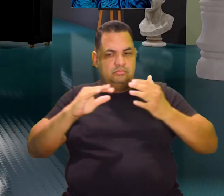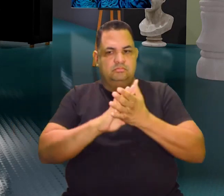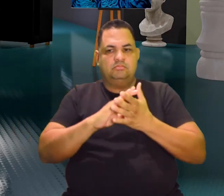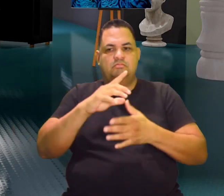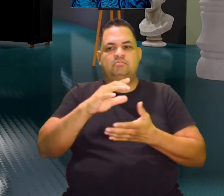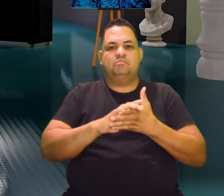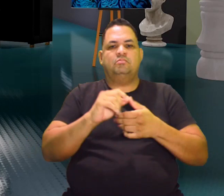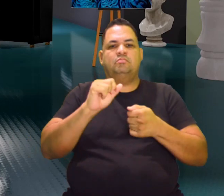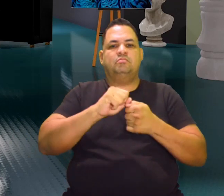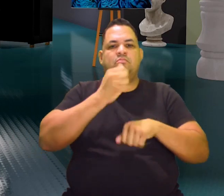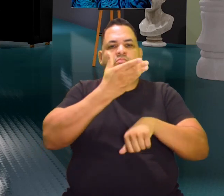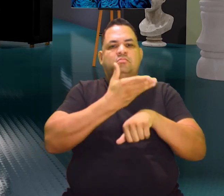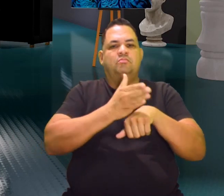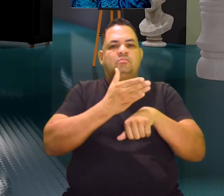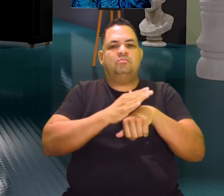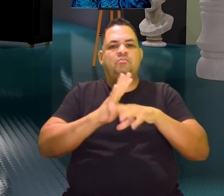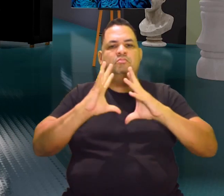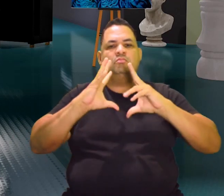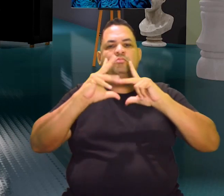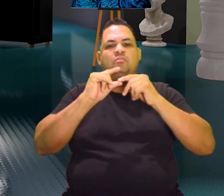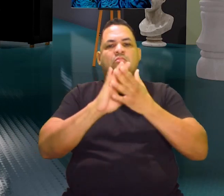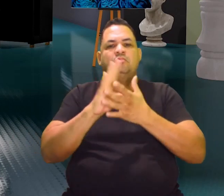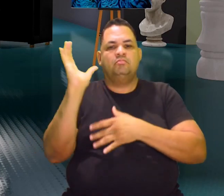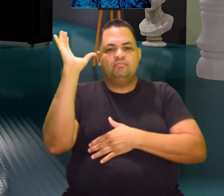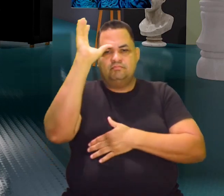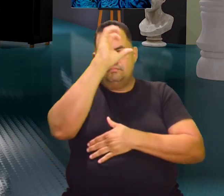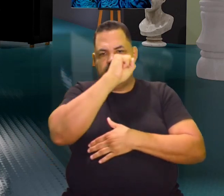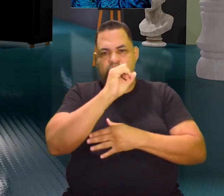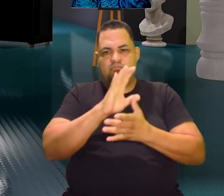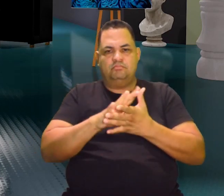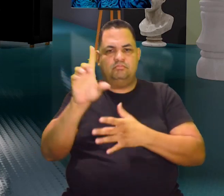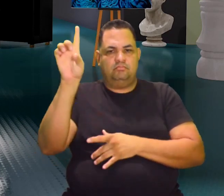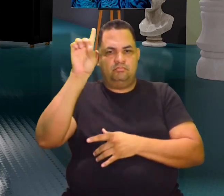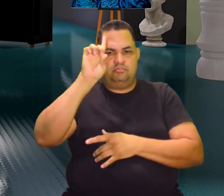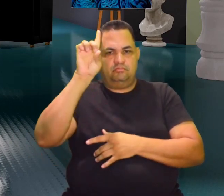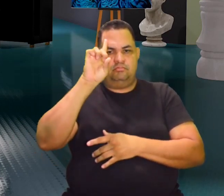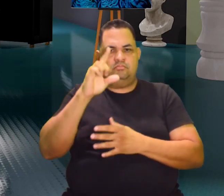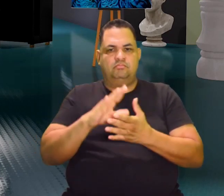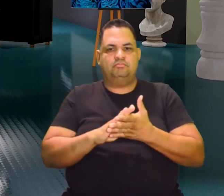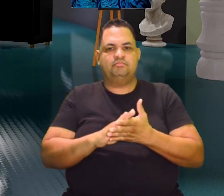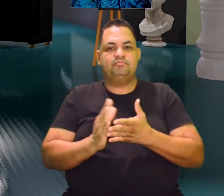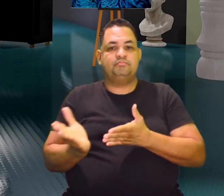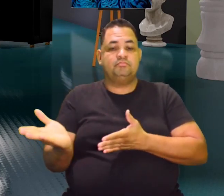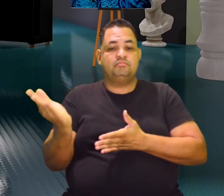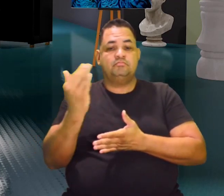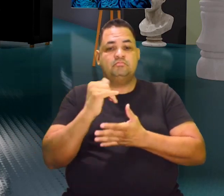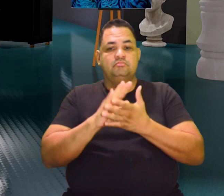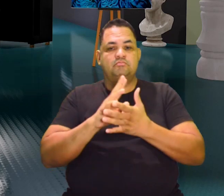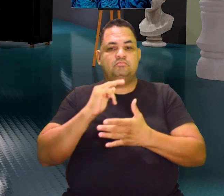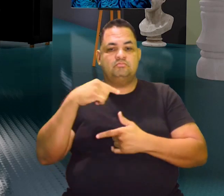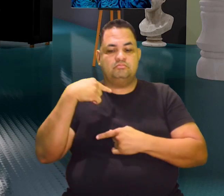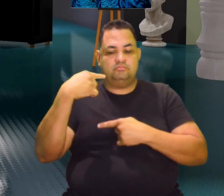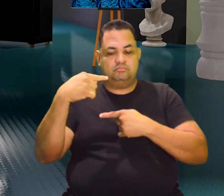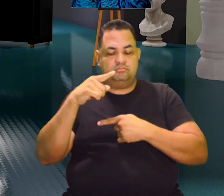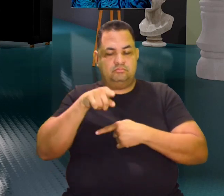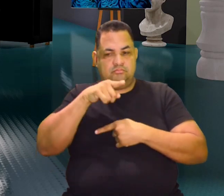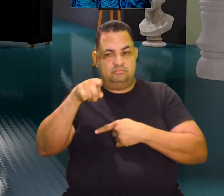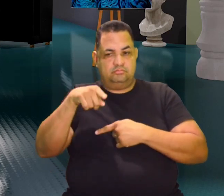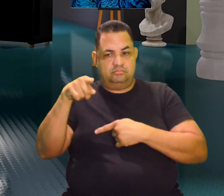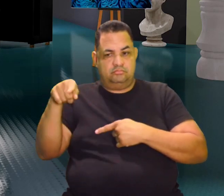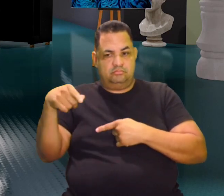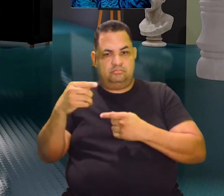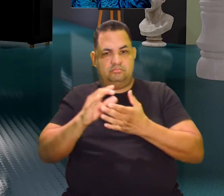aí tudo que vocês aprendem, certo? Então, estudante, vamos dar sequência aos nossos estudos da unidade